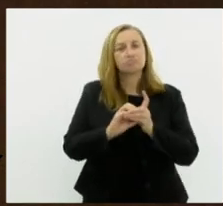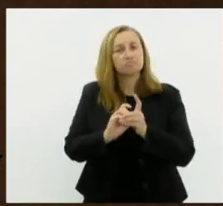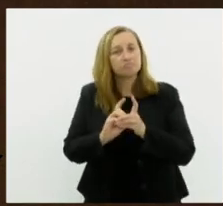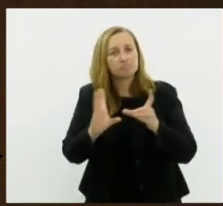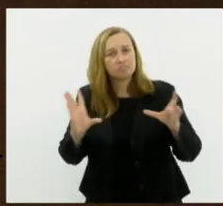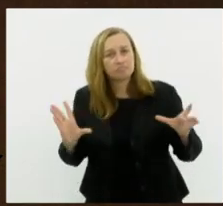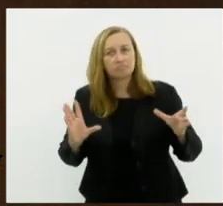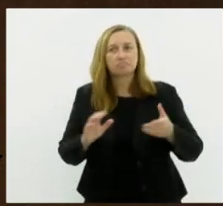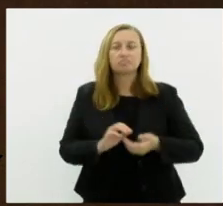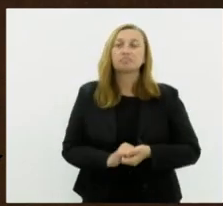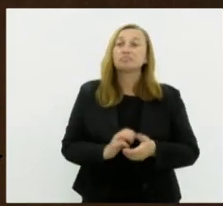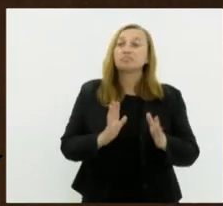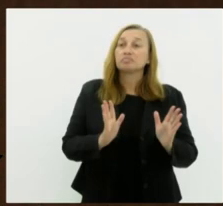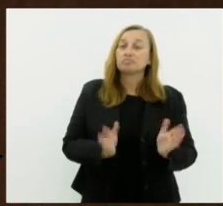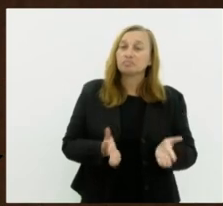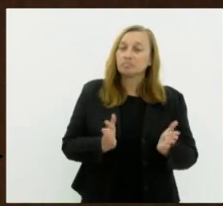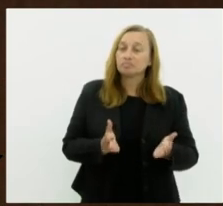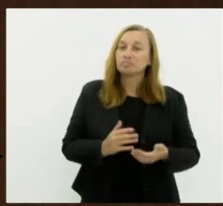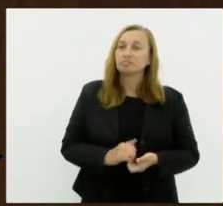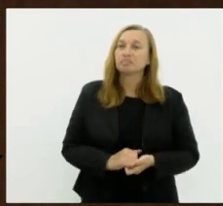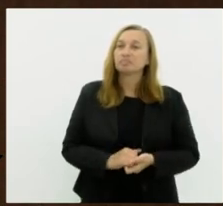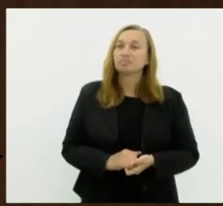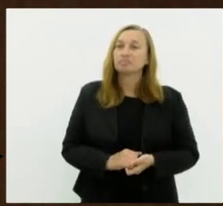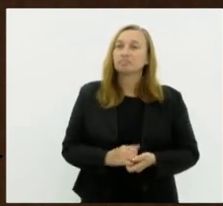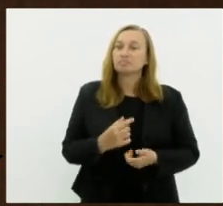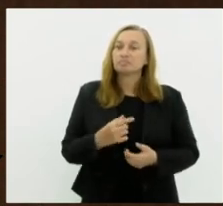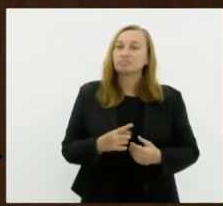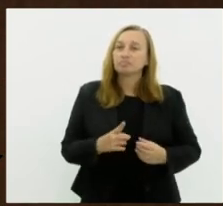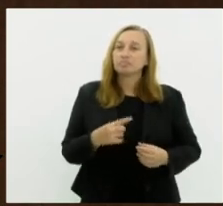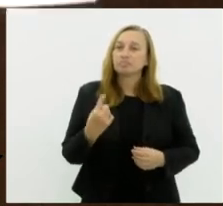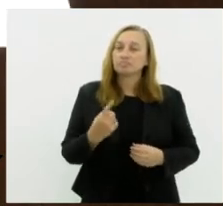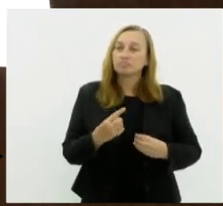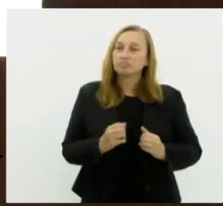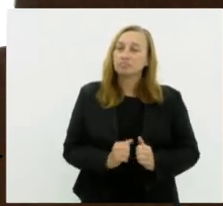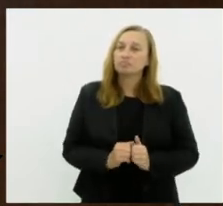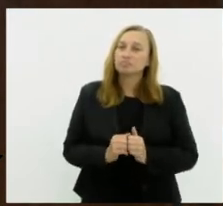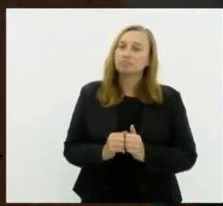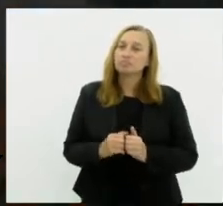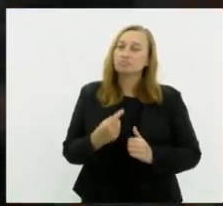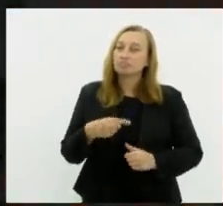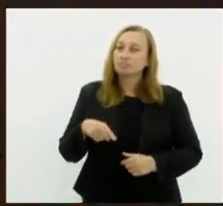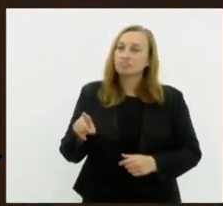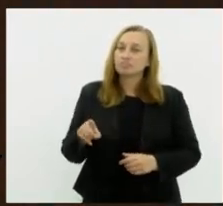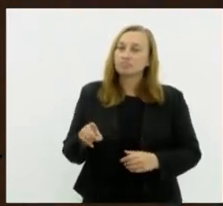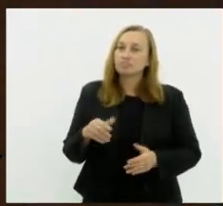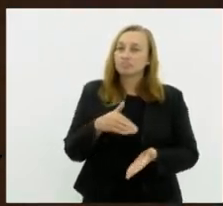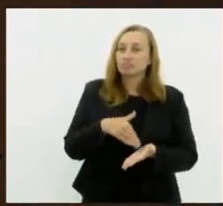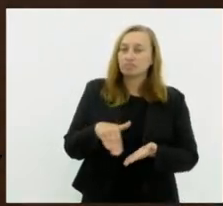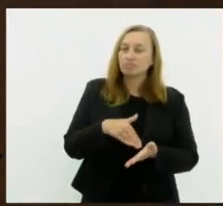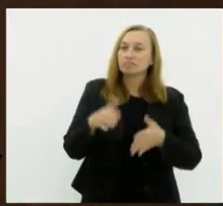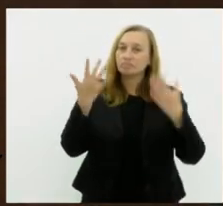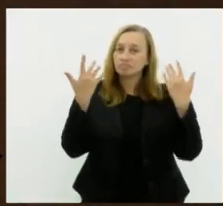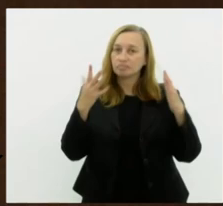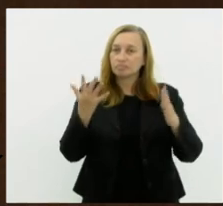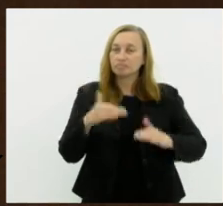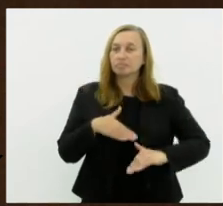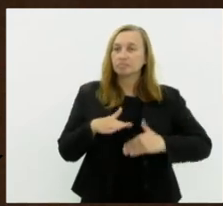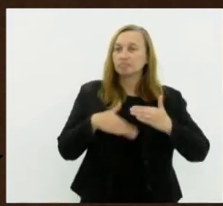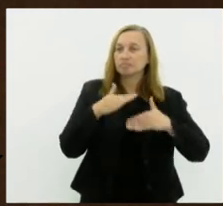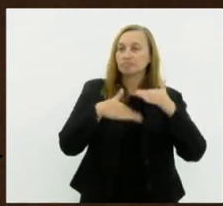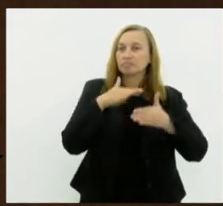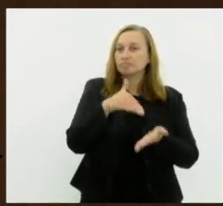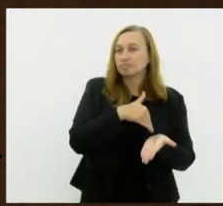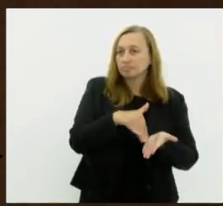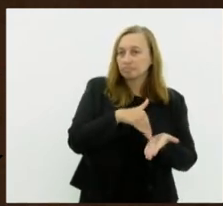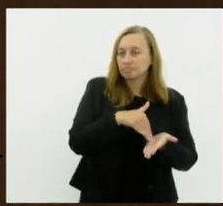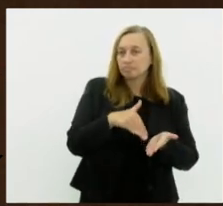democrática, e hoje nós vamos levar ao secretário os nossos parabéns pelo desempenho da